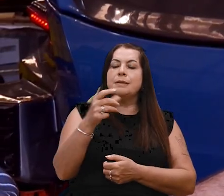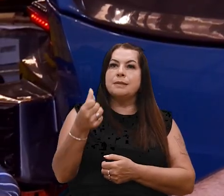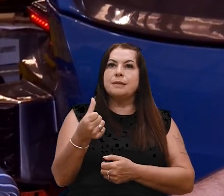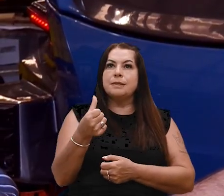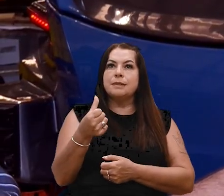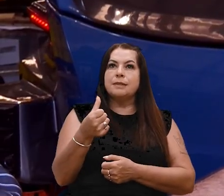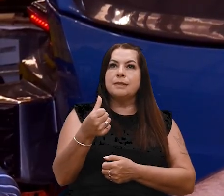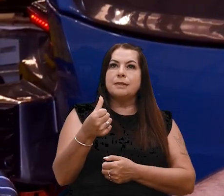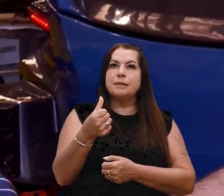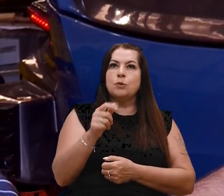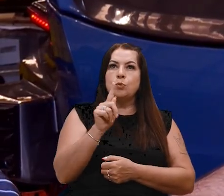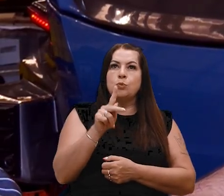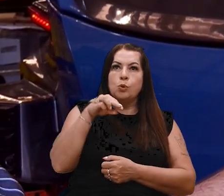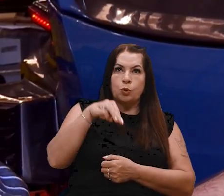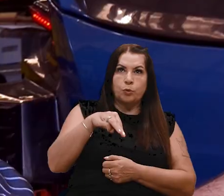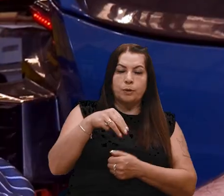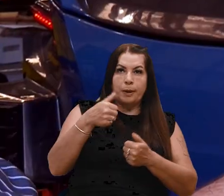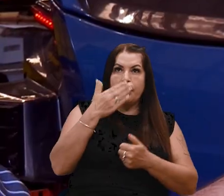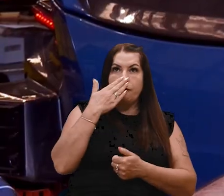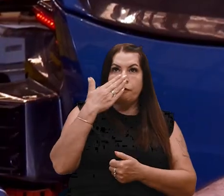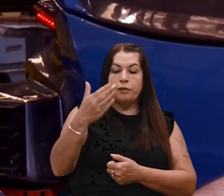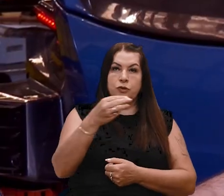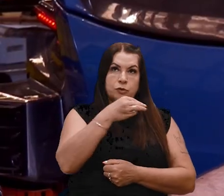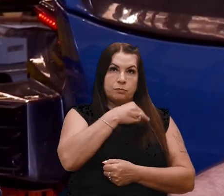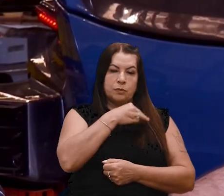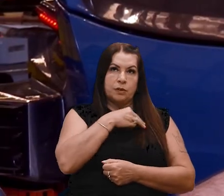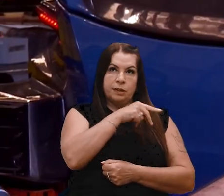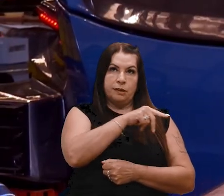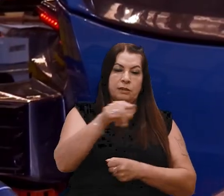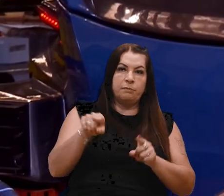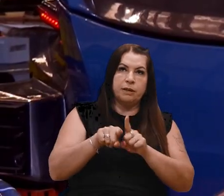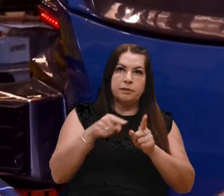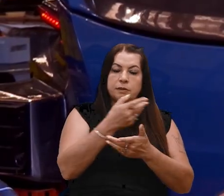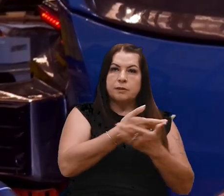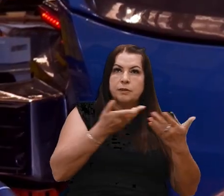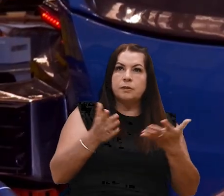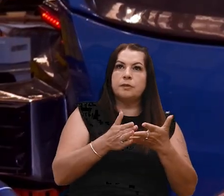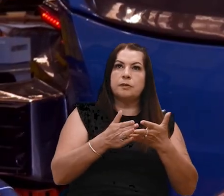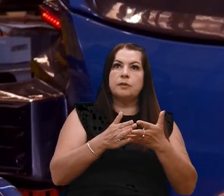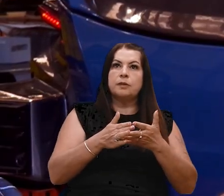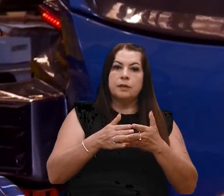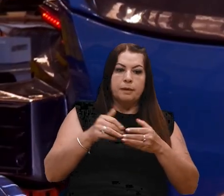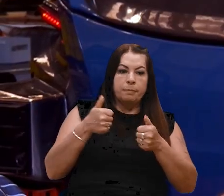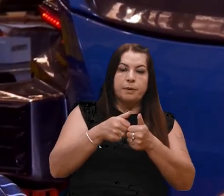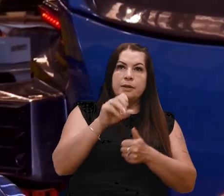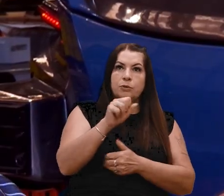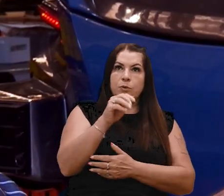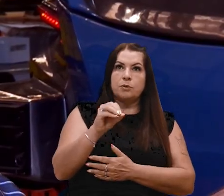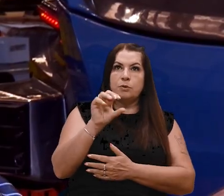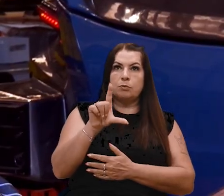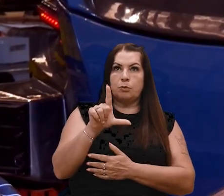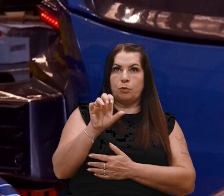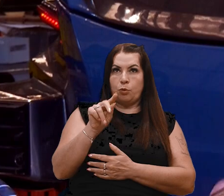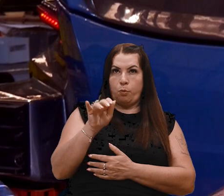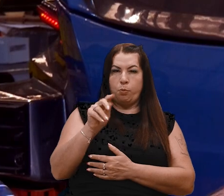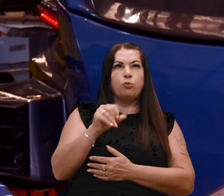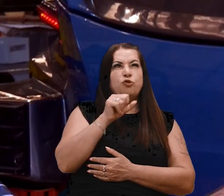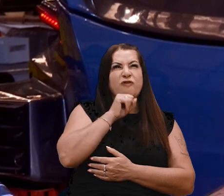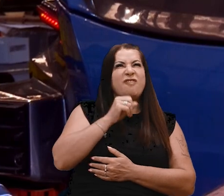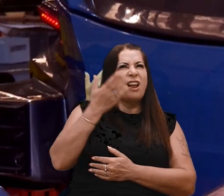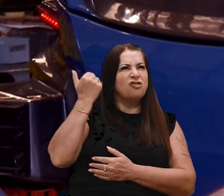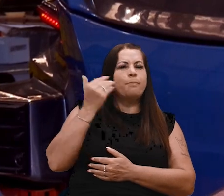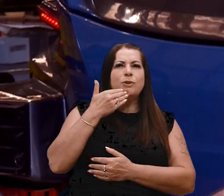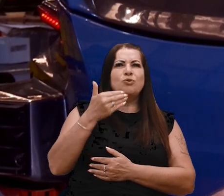trecho de em torno de 1 quilômetro, passando em frente a Marco Polo, que deságua ali na rótula da São Leopoldo. Então é uma demanda muito antiga que sempre